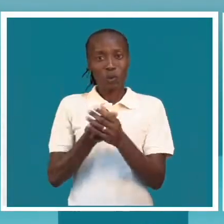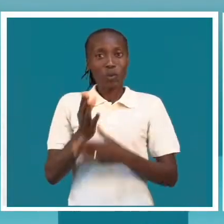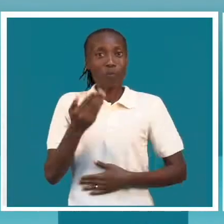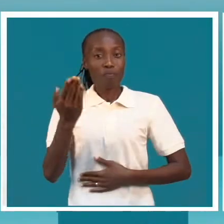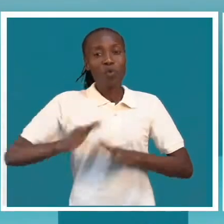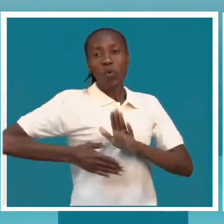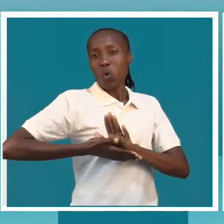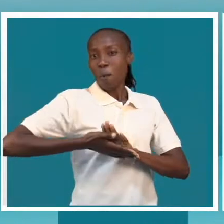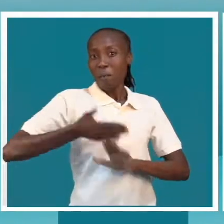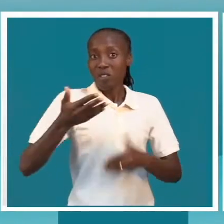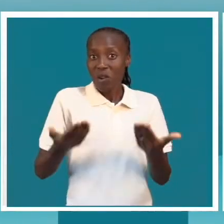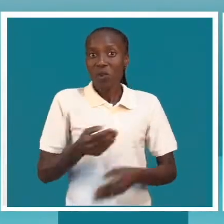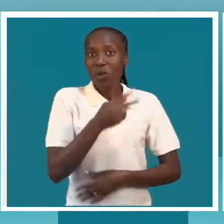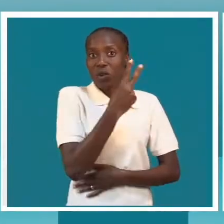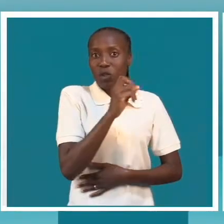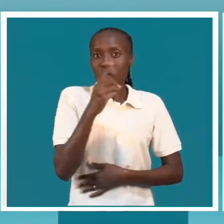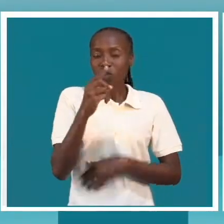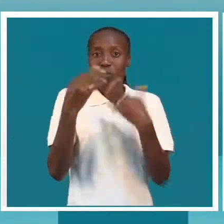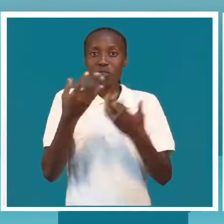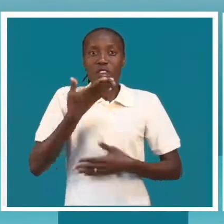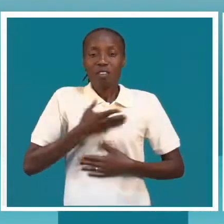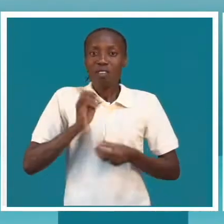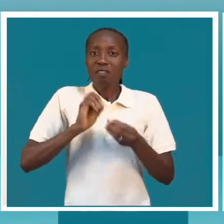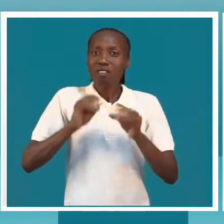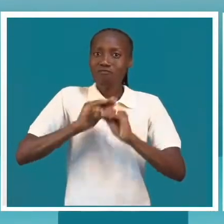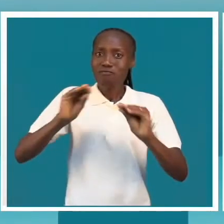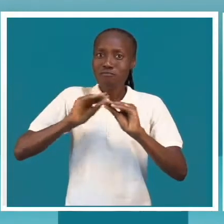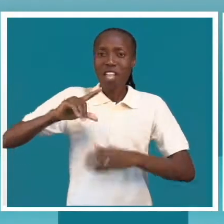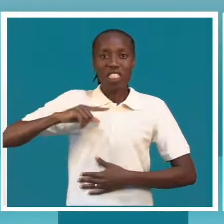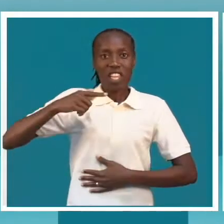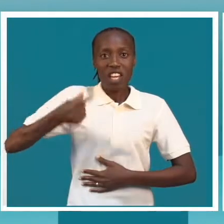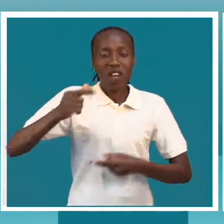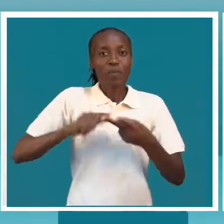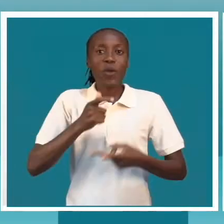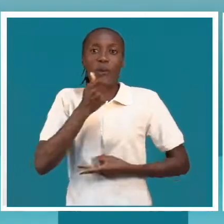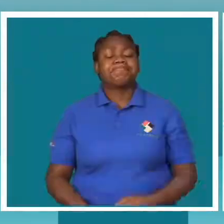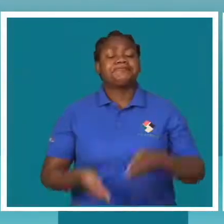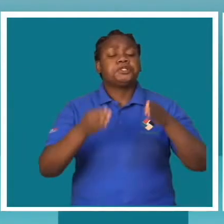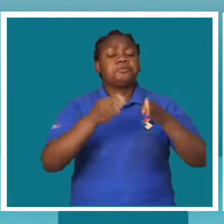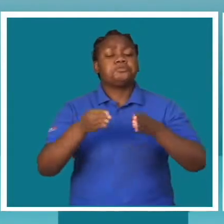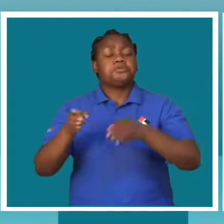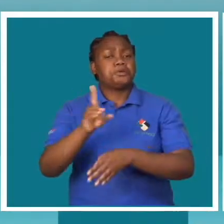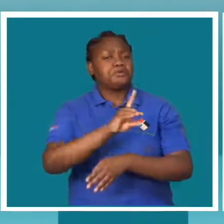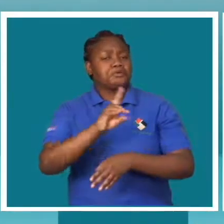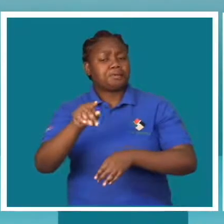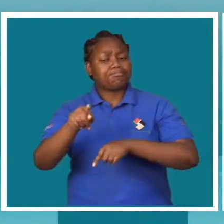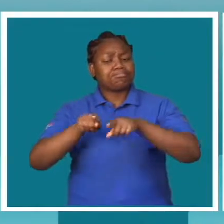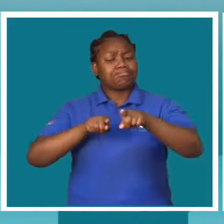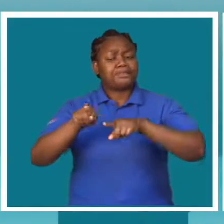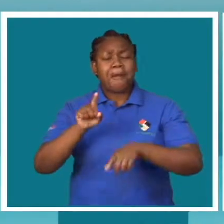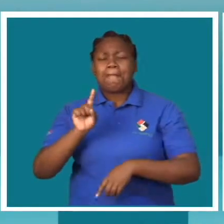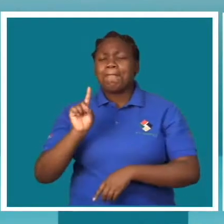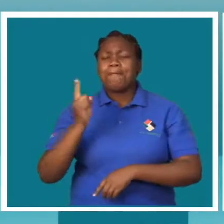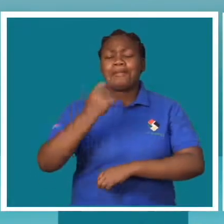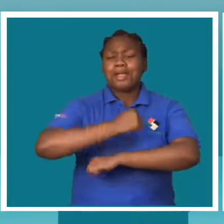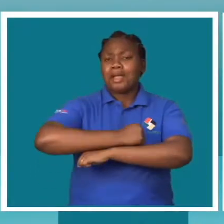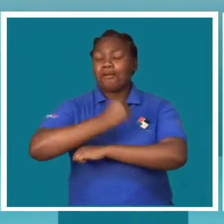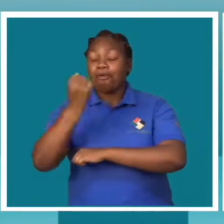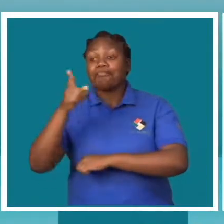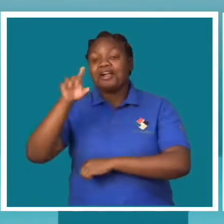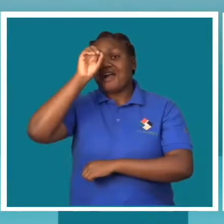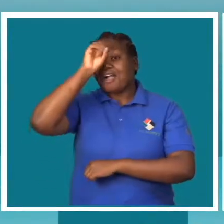o início deste ano, para formar treinadores e árbitros de vôleibol sentado. O Moçambique ocupou a segunda posição